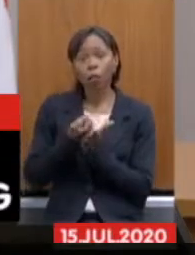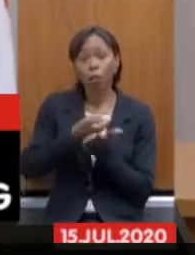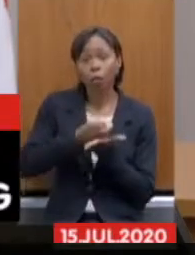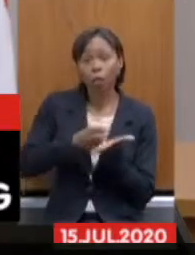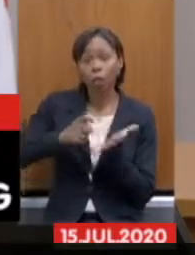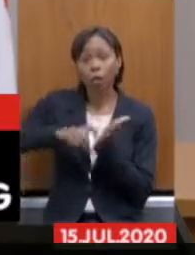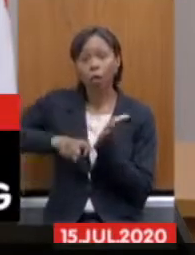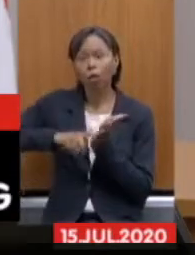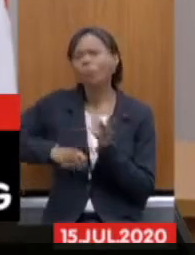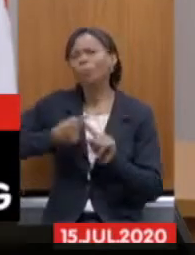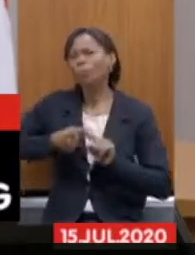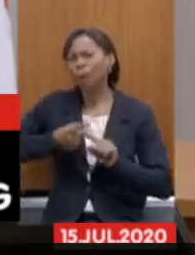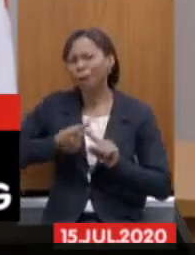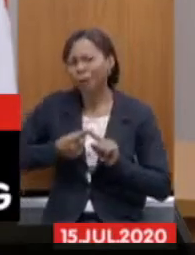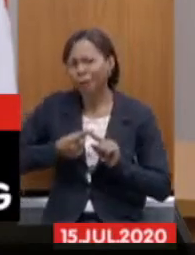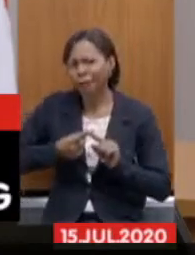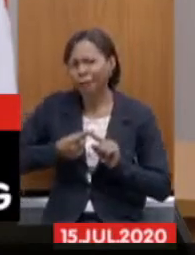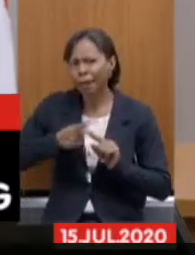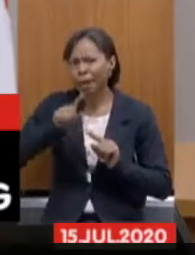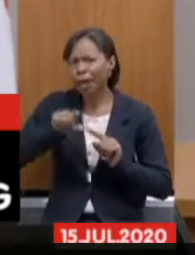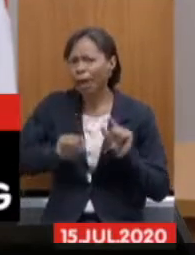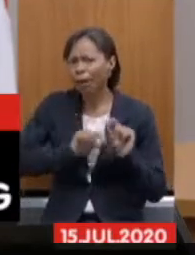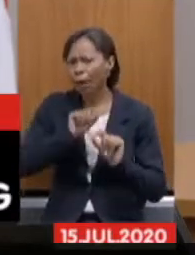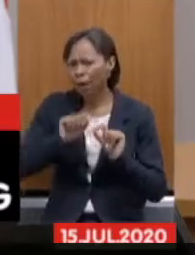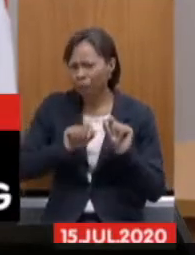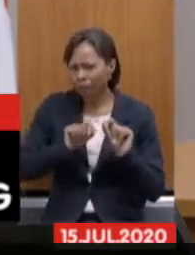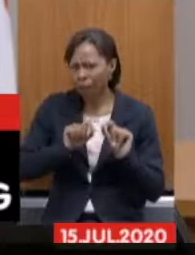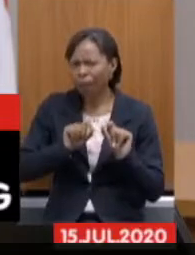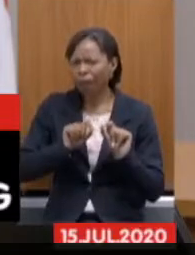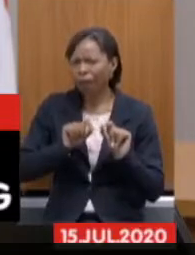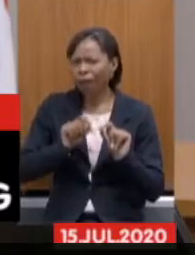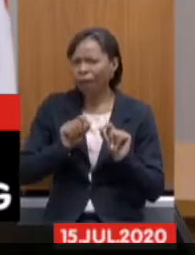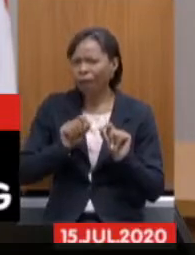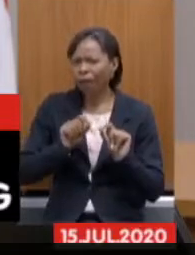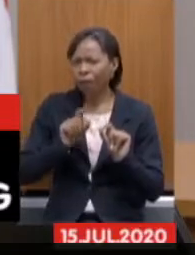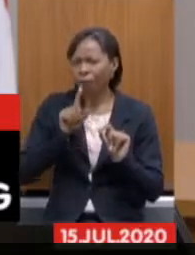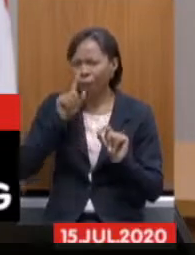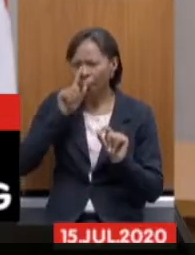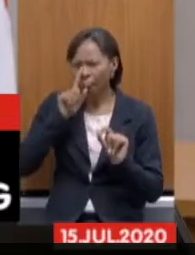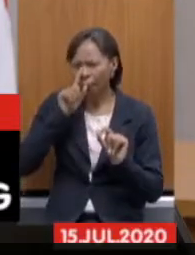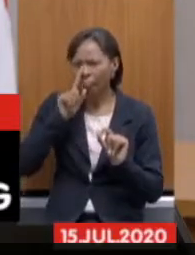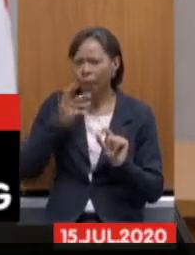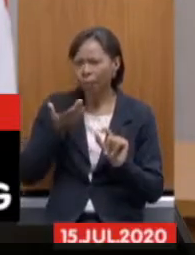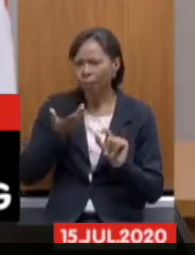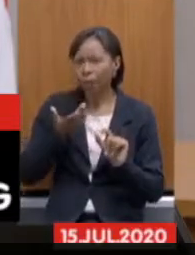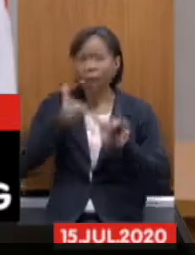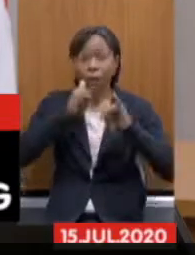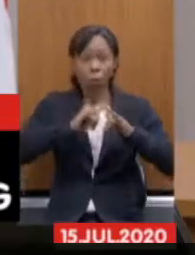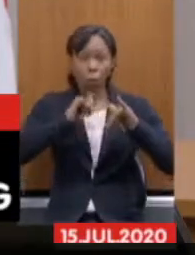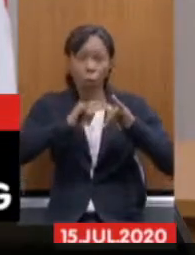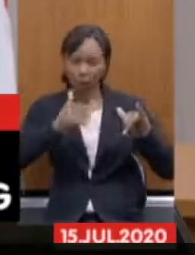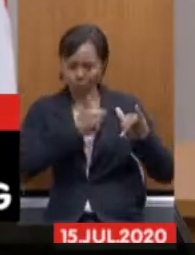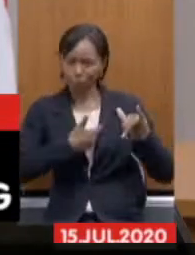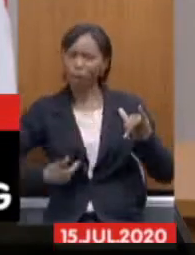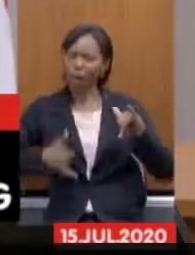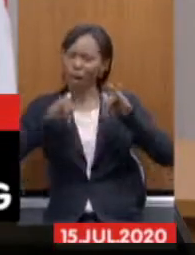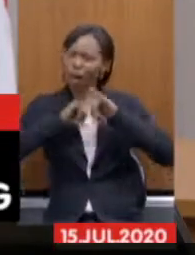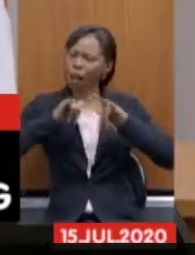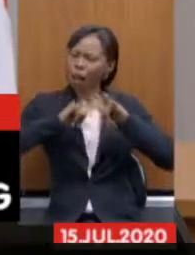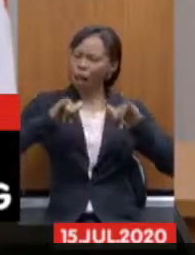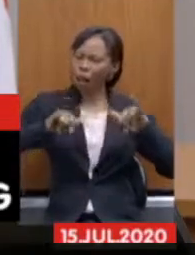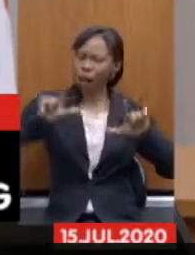e é uma armadilha e a propaganda governamental que tá sendo exibida